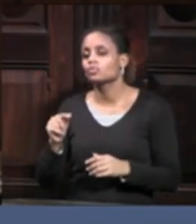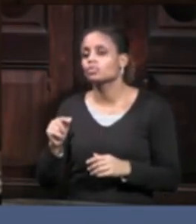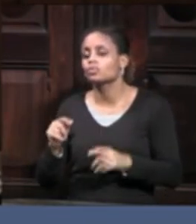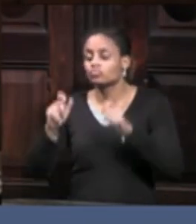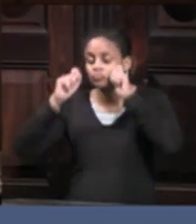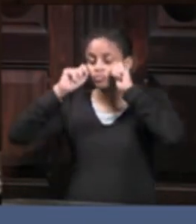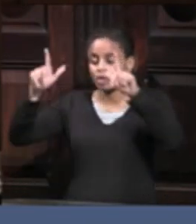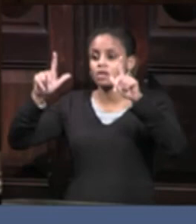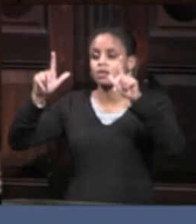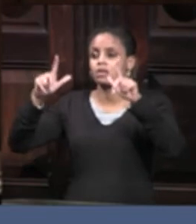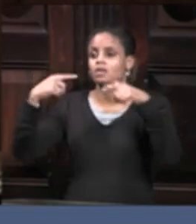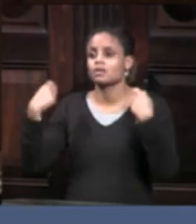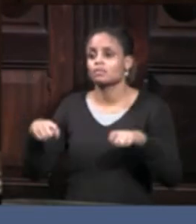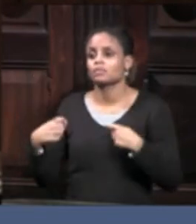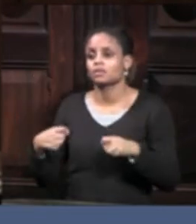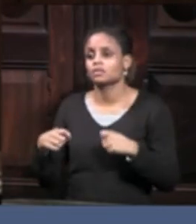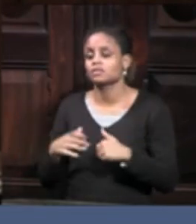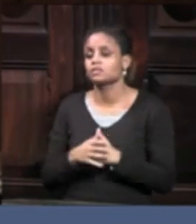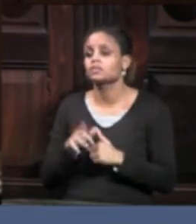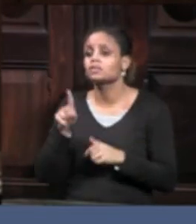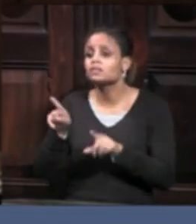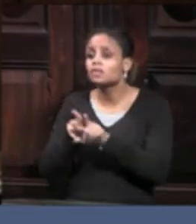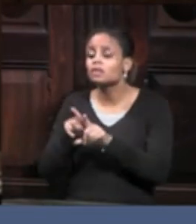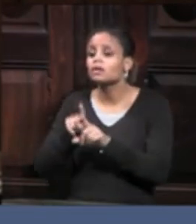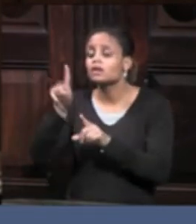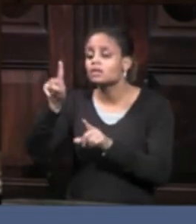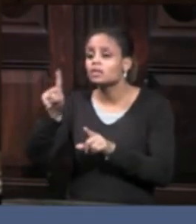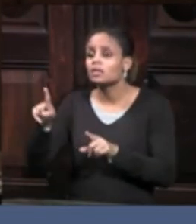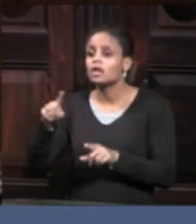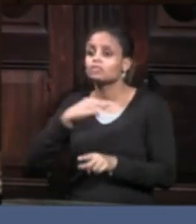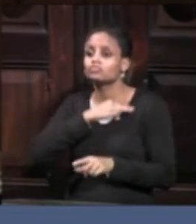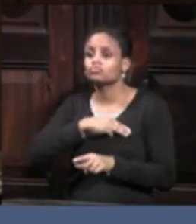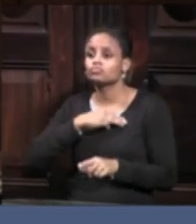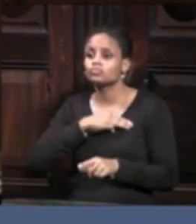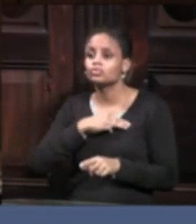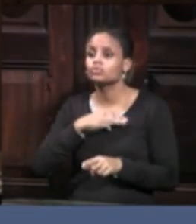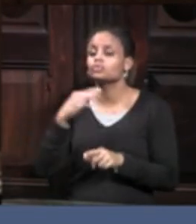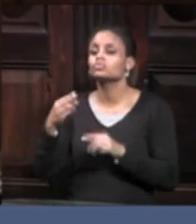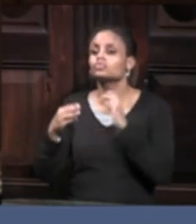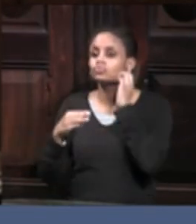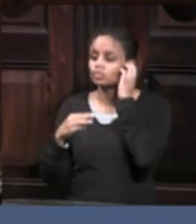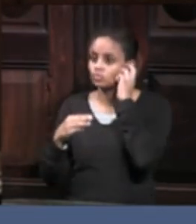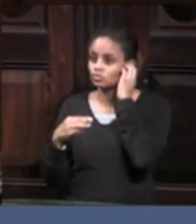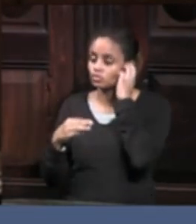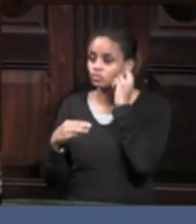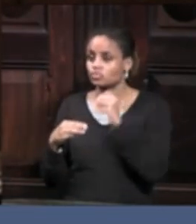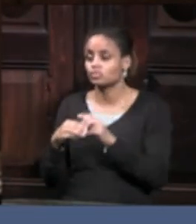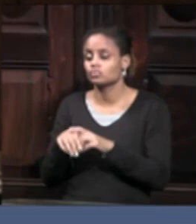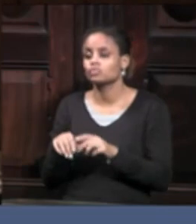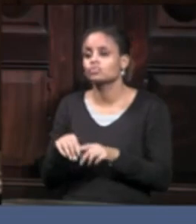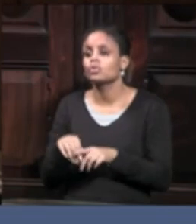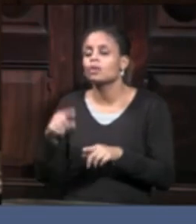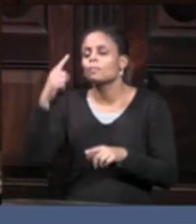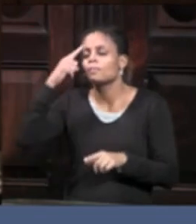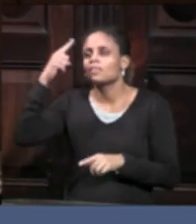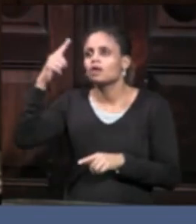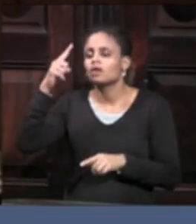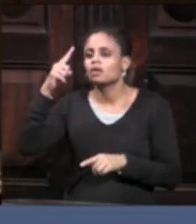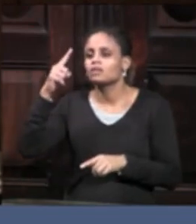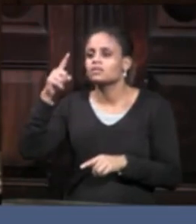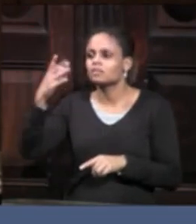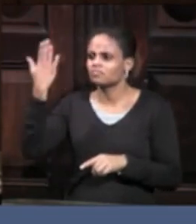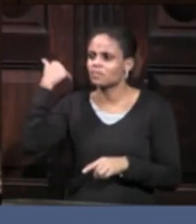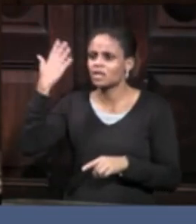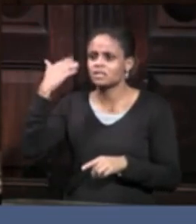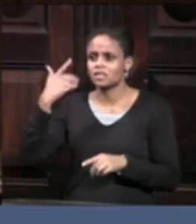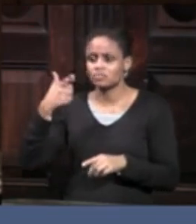sinos, e que os ministros do Supremo acordem amanhã pensando que um dia estiveram no ventre